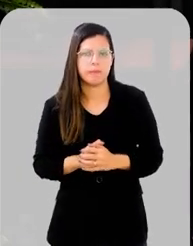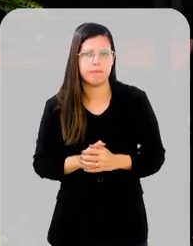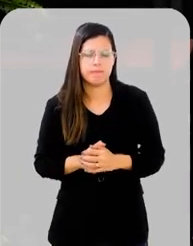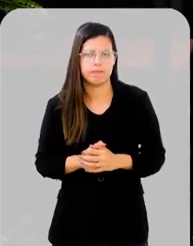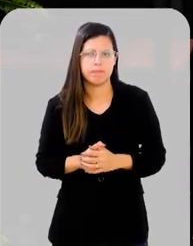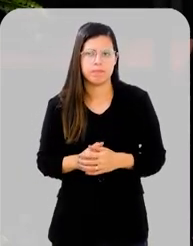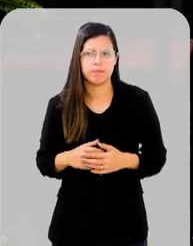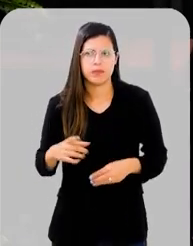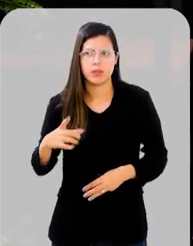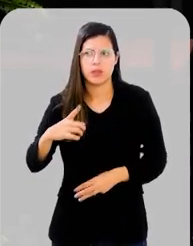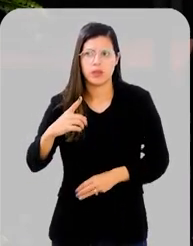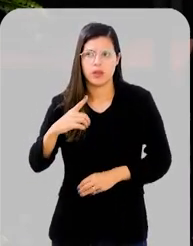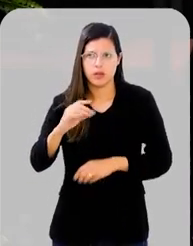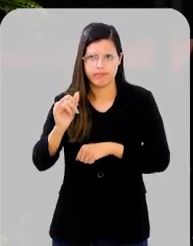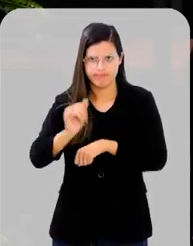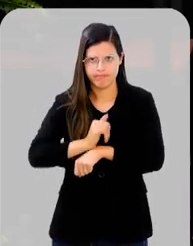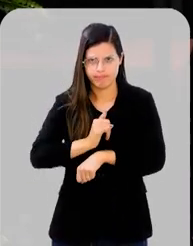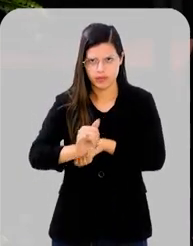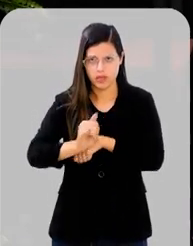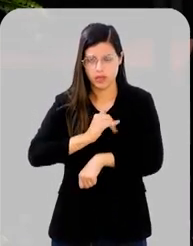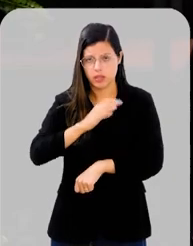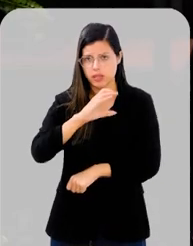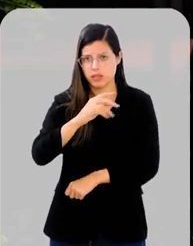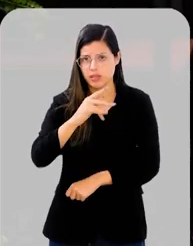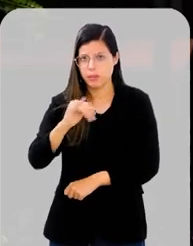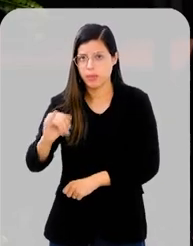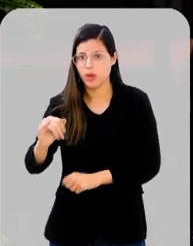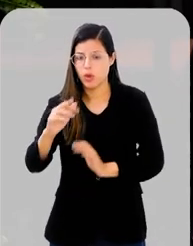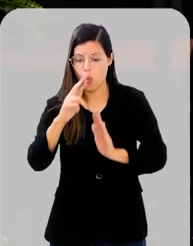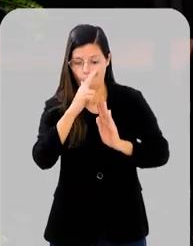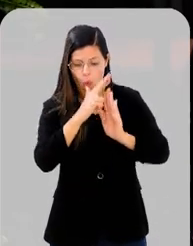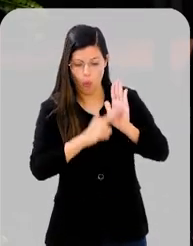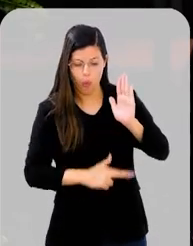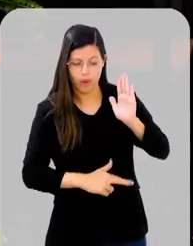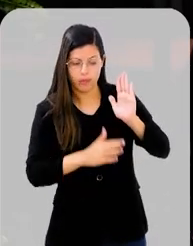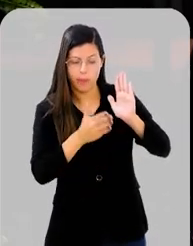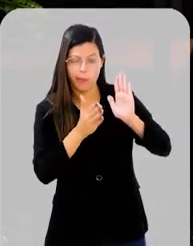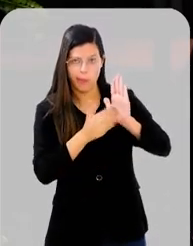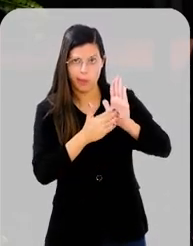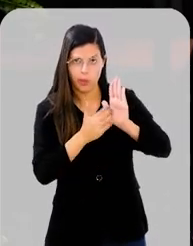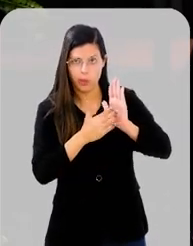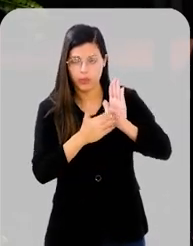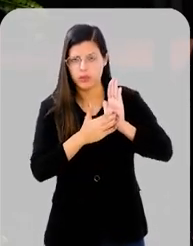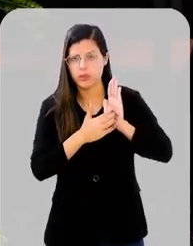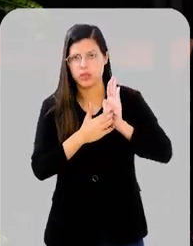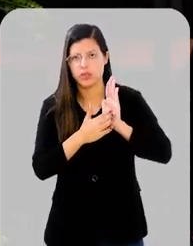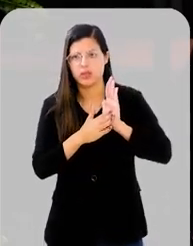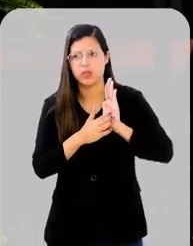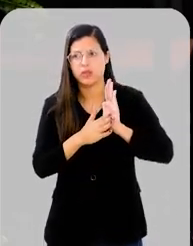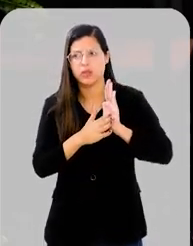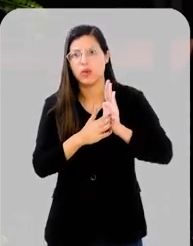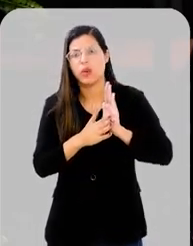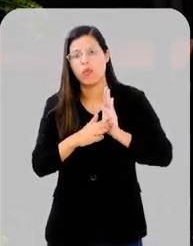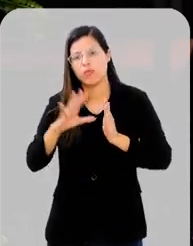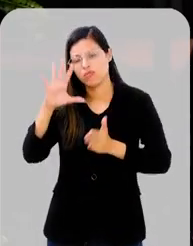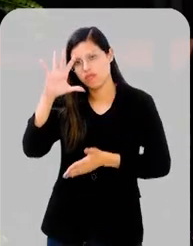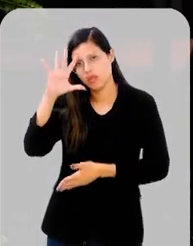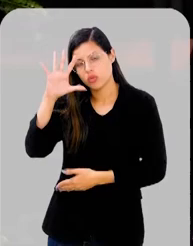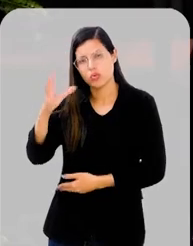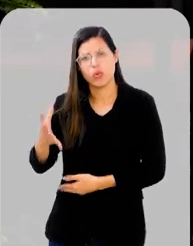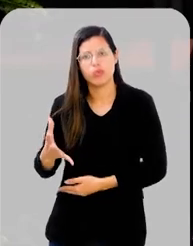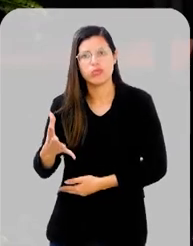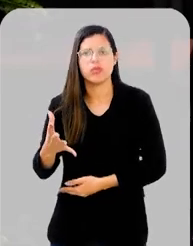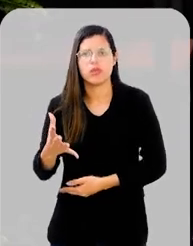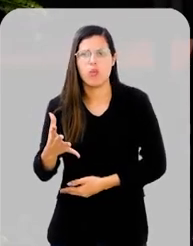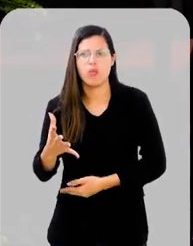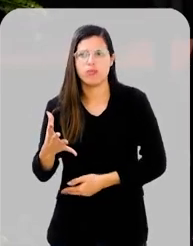desse desse desse instrumental que é a CPI um relatório propositivo que venha eh dar uma solução e